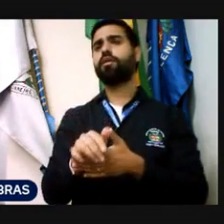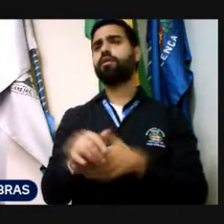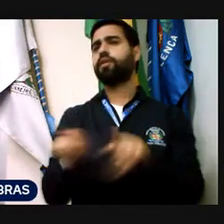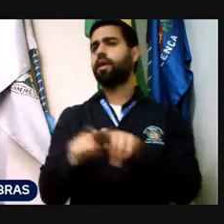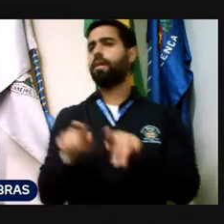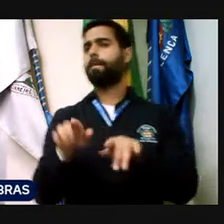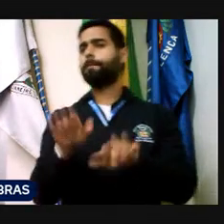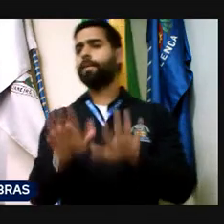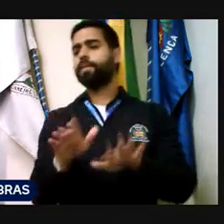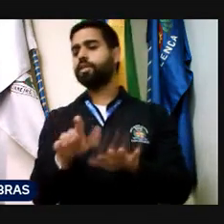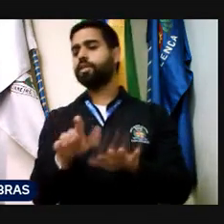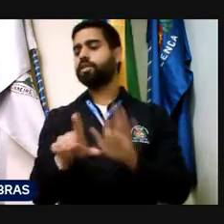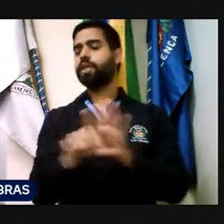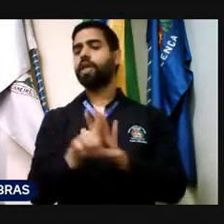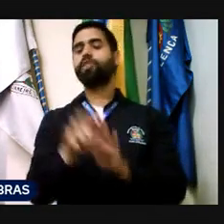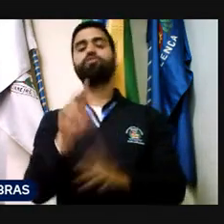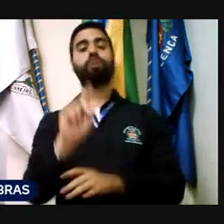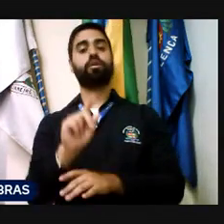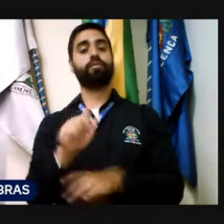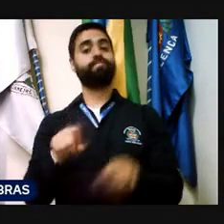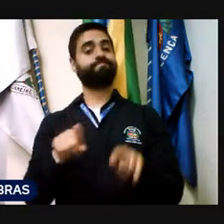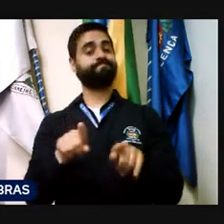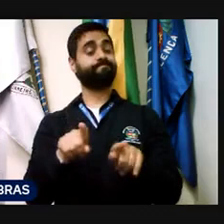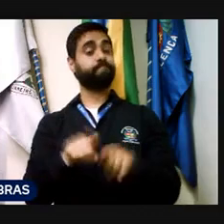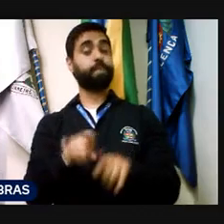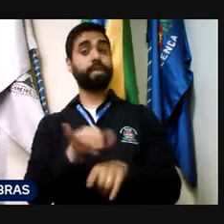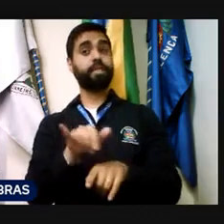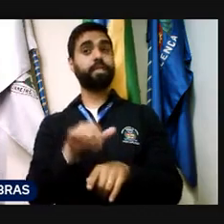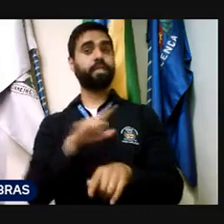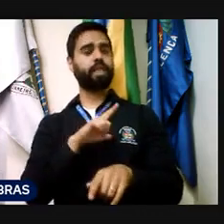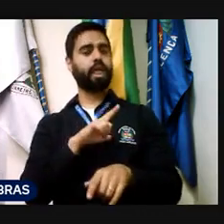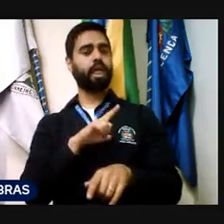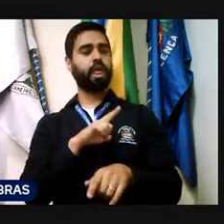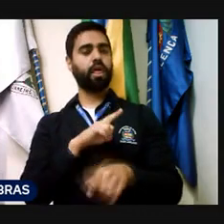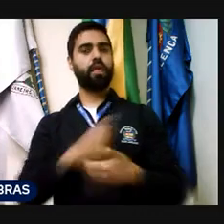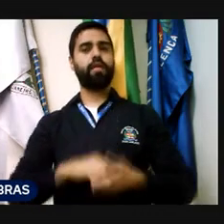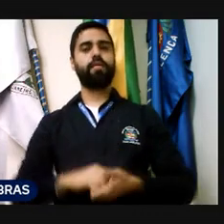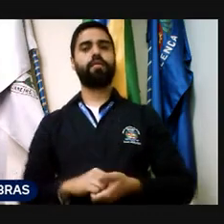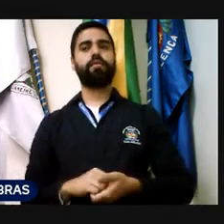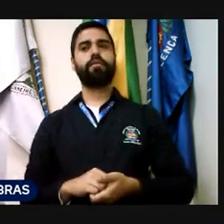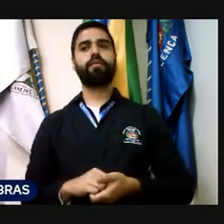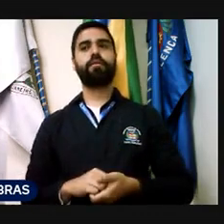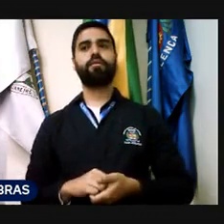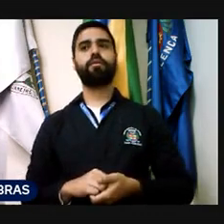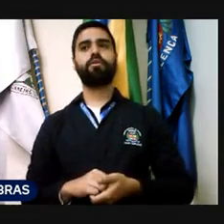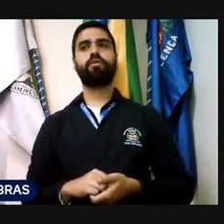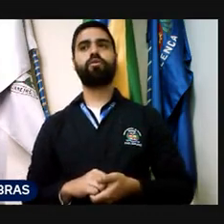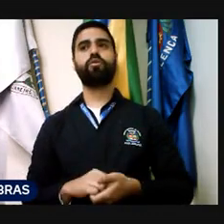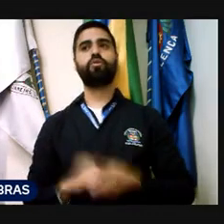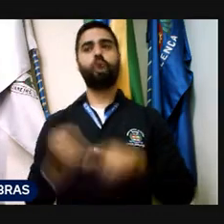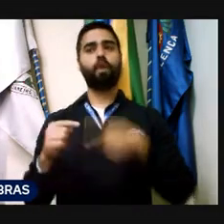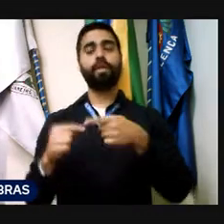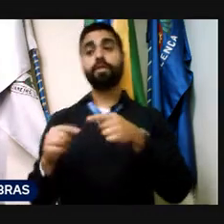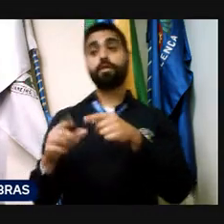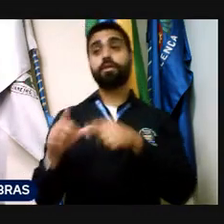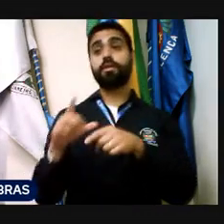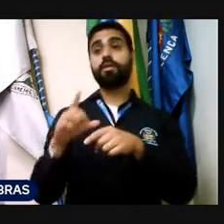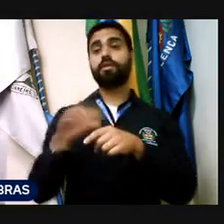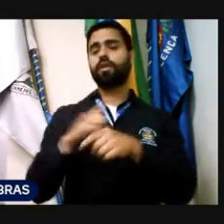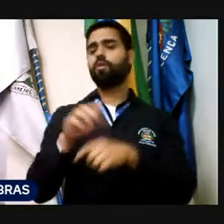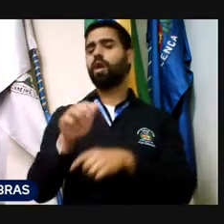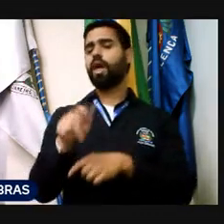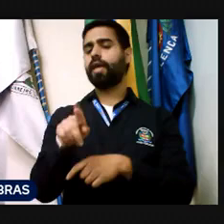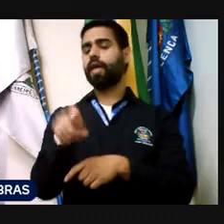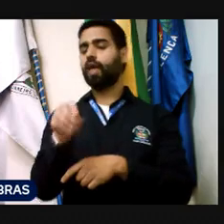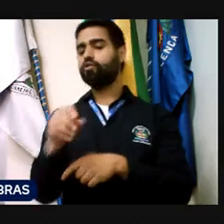receita de lei orçamentária, bem quando tiver sido compatibilizada com as metas de recursos fiscais previstas ao anexo próprio da